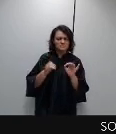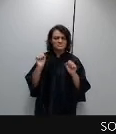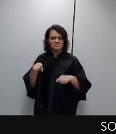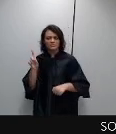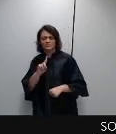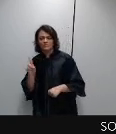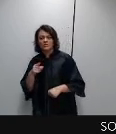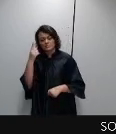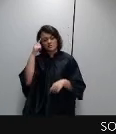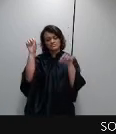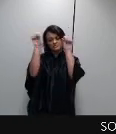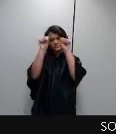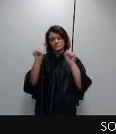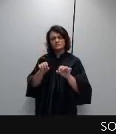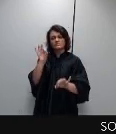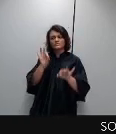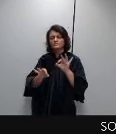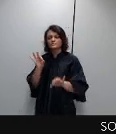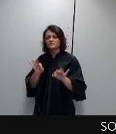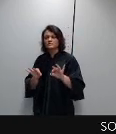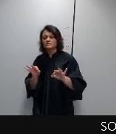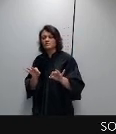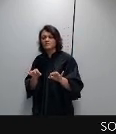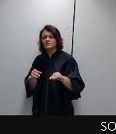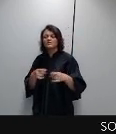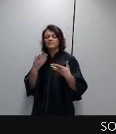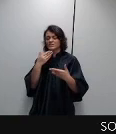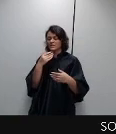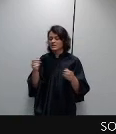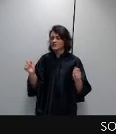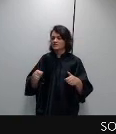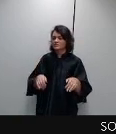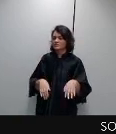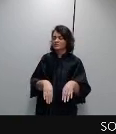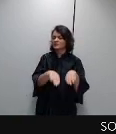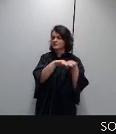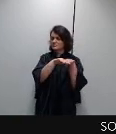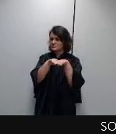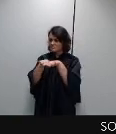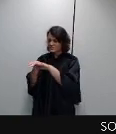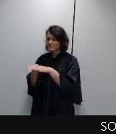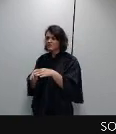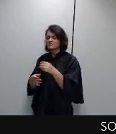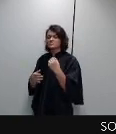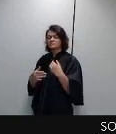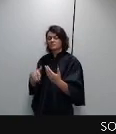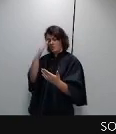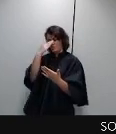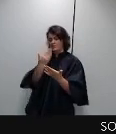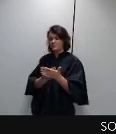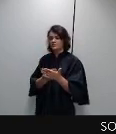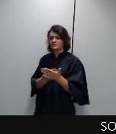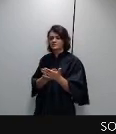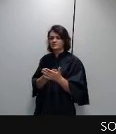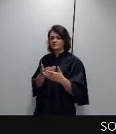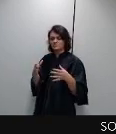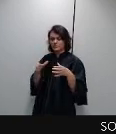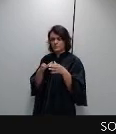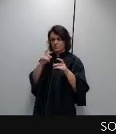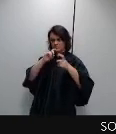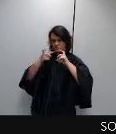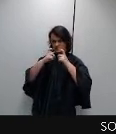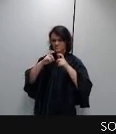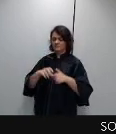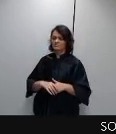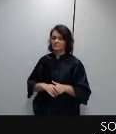jurídico se presta a forneça estabilidade EA proteger a confiança aos administrados não